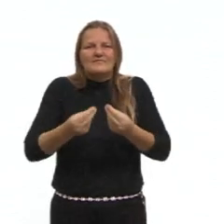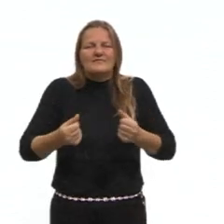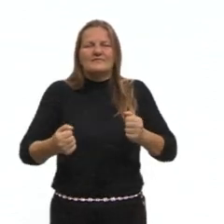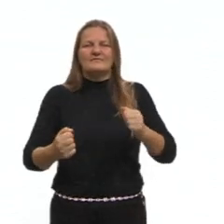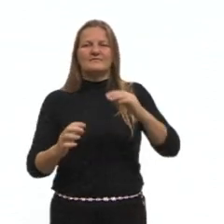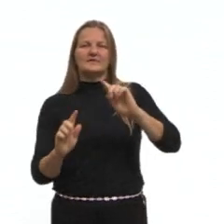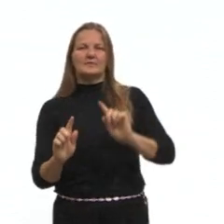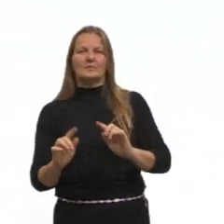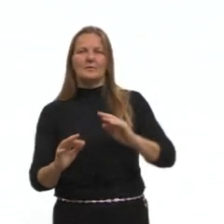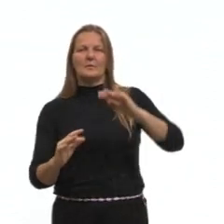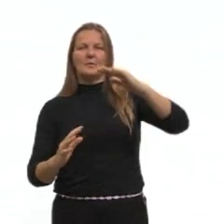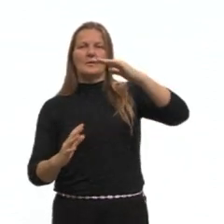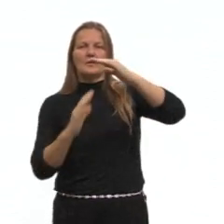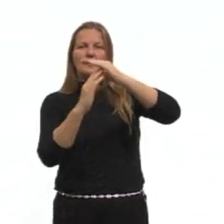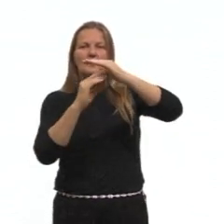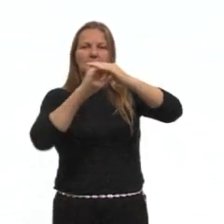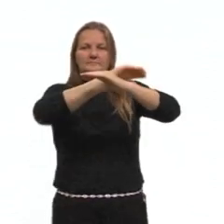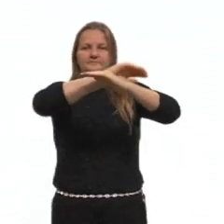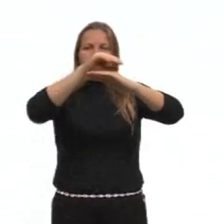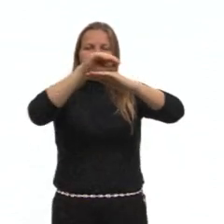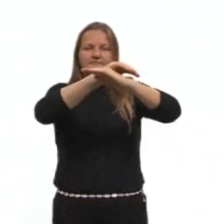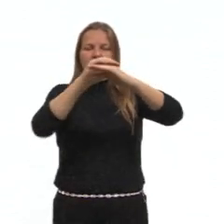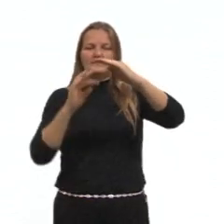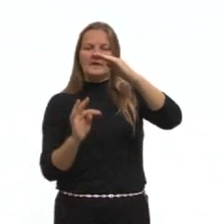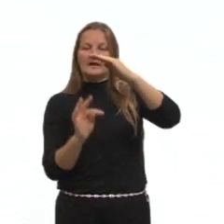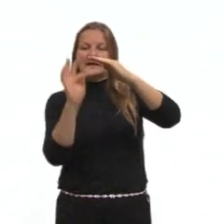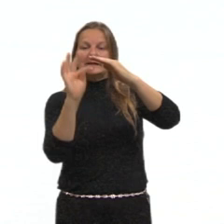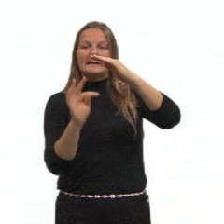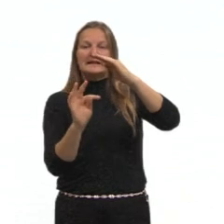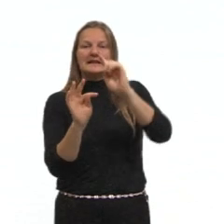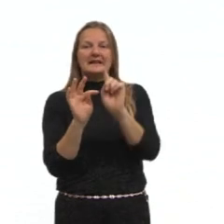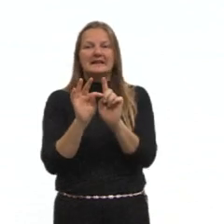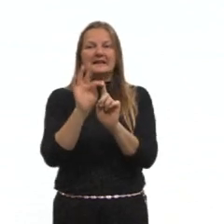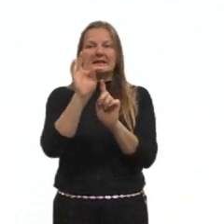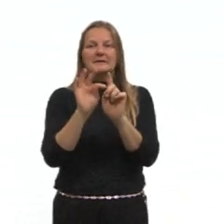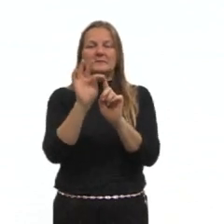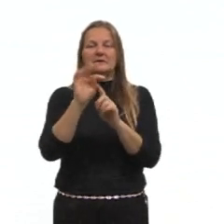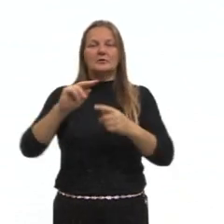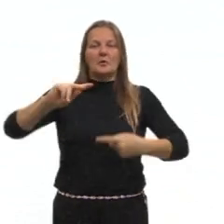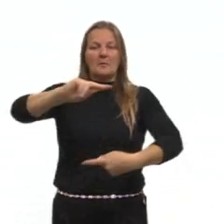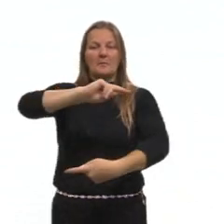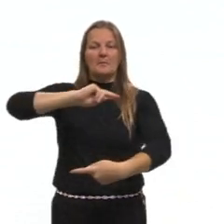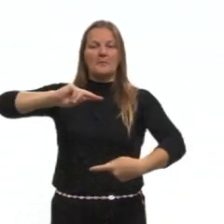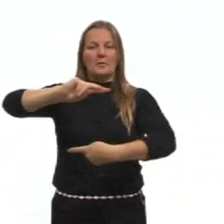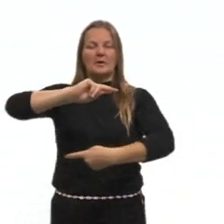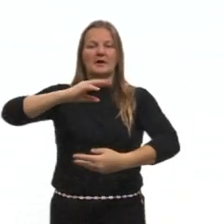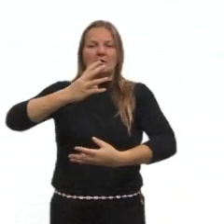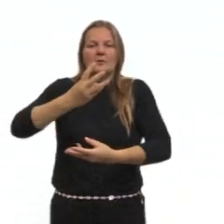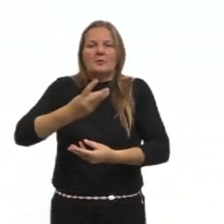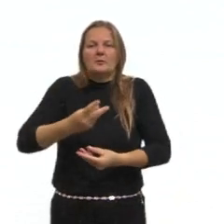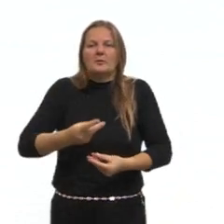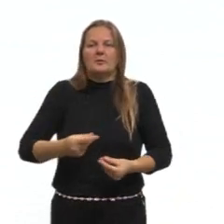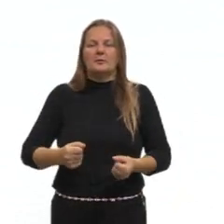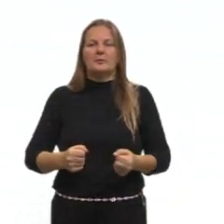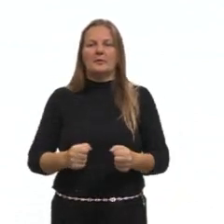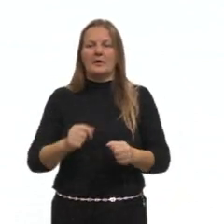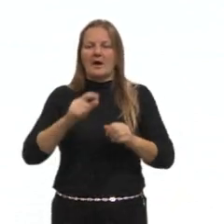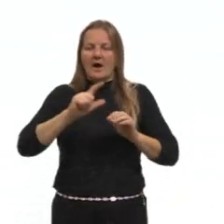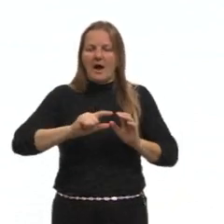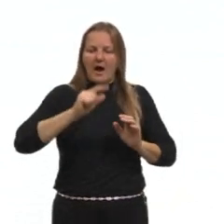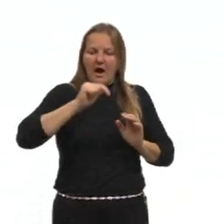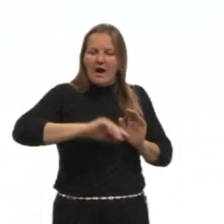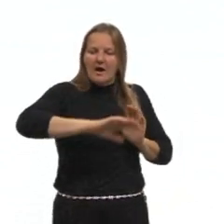global isso causas grandes consequências como derretimento das calotas polares e aumento do nível de mardos